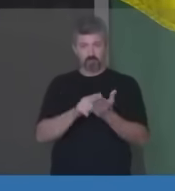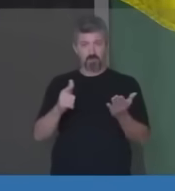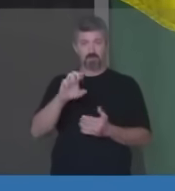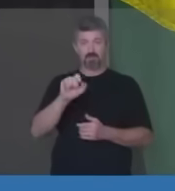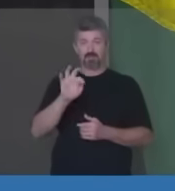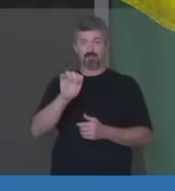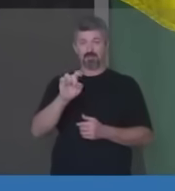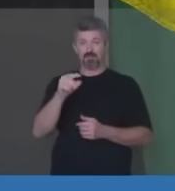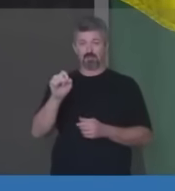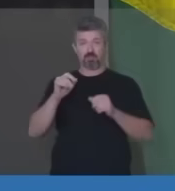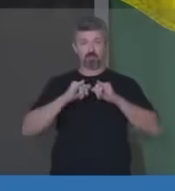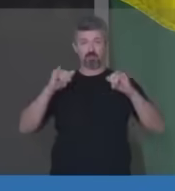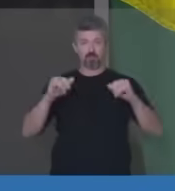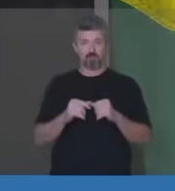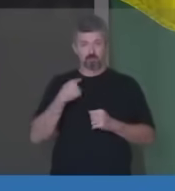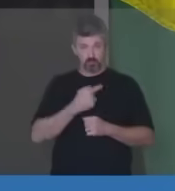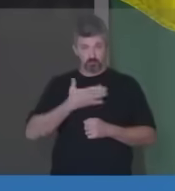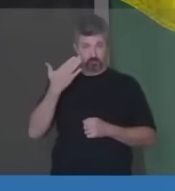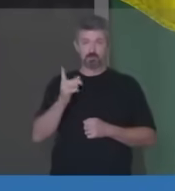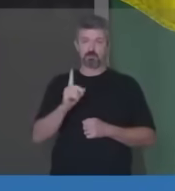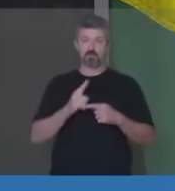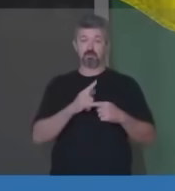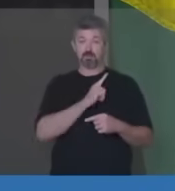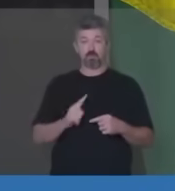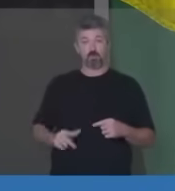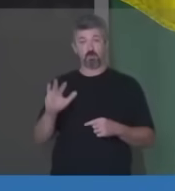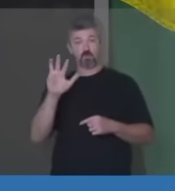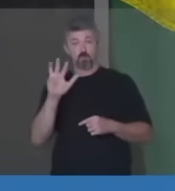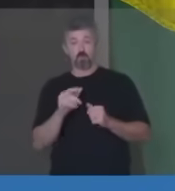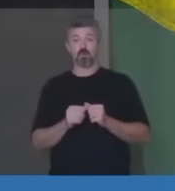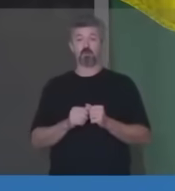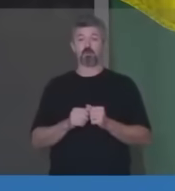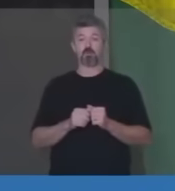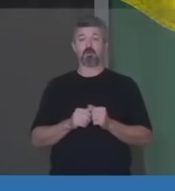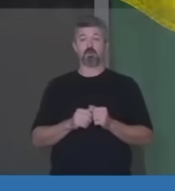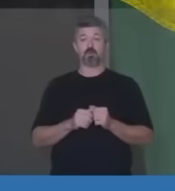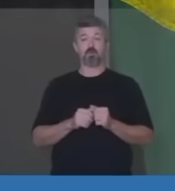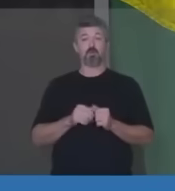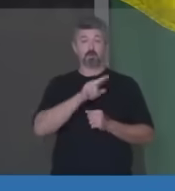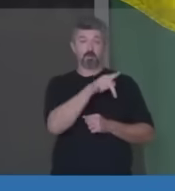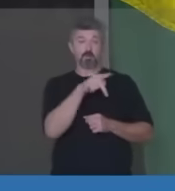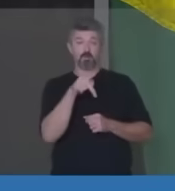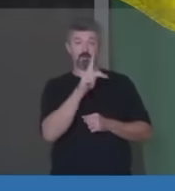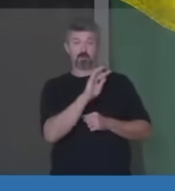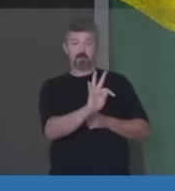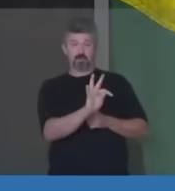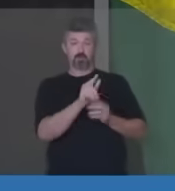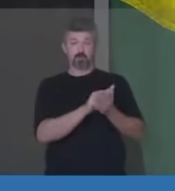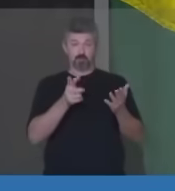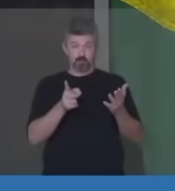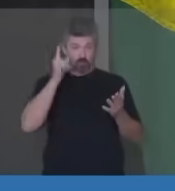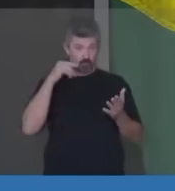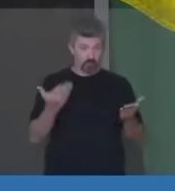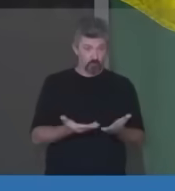Estadão. Não para nossa surpresa. O governo Lula, através da presidente do PT, segundo os próprios jornais de ontem